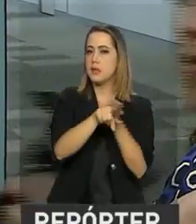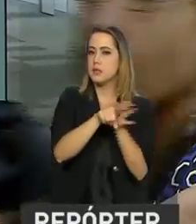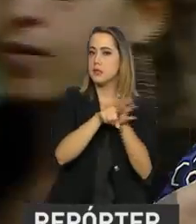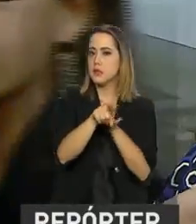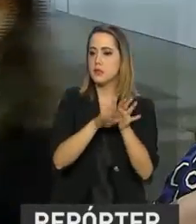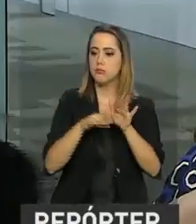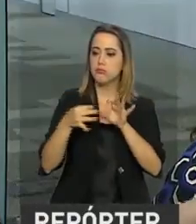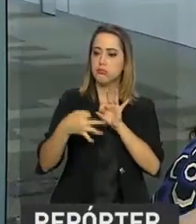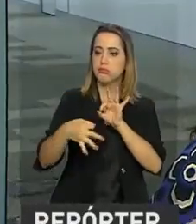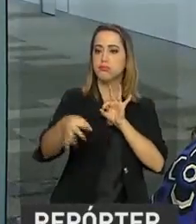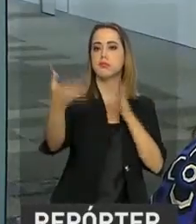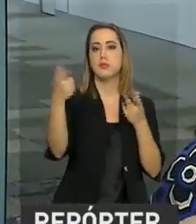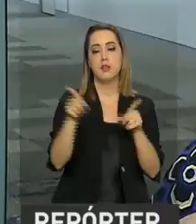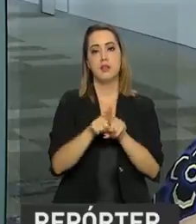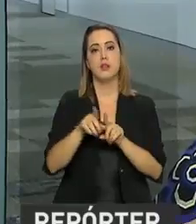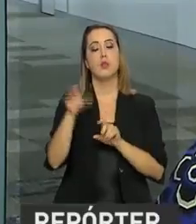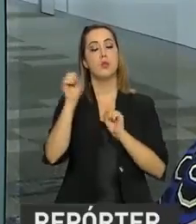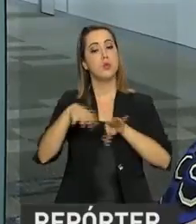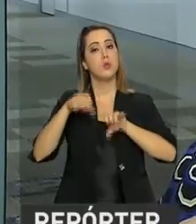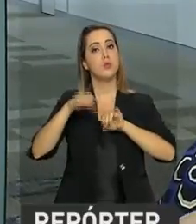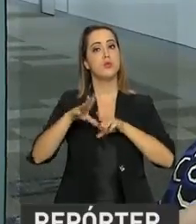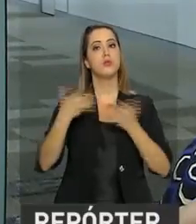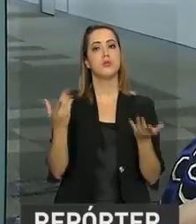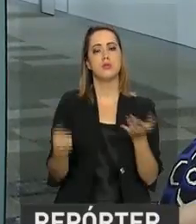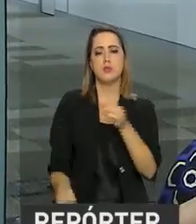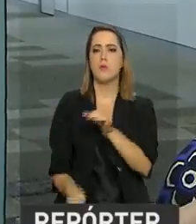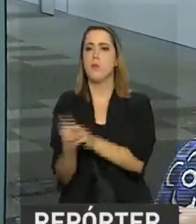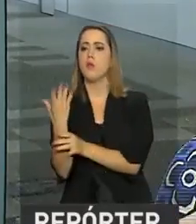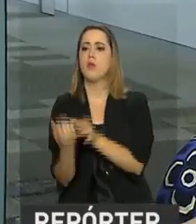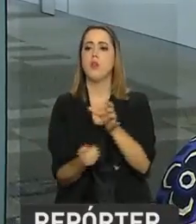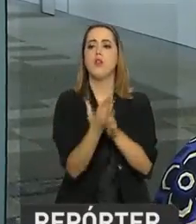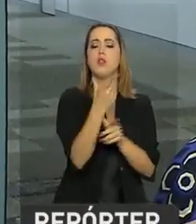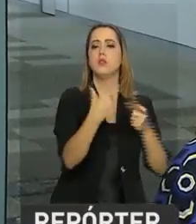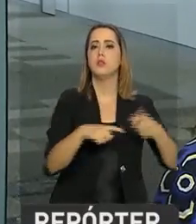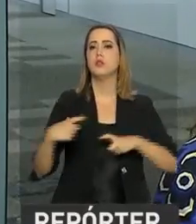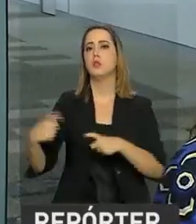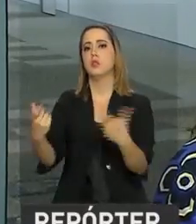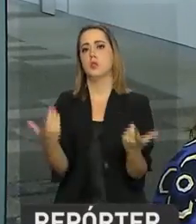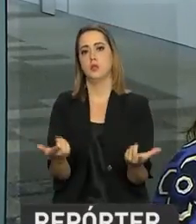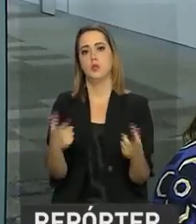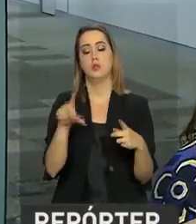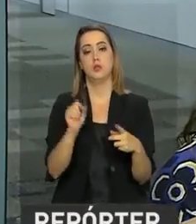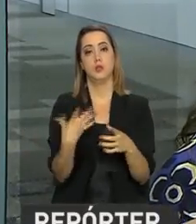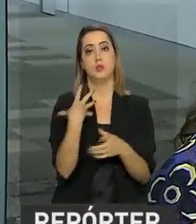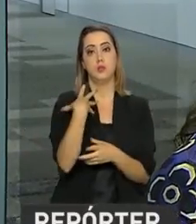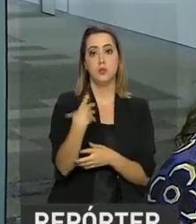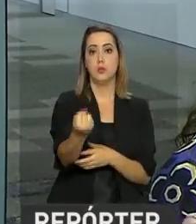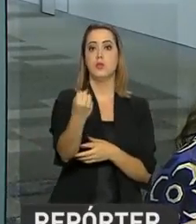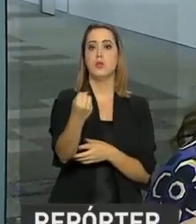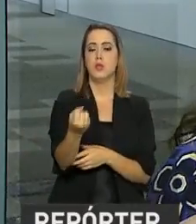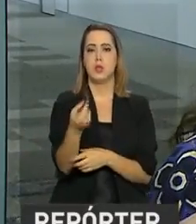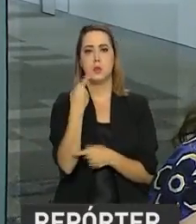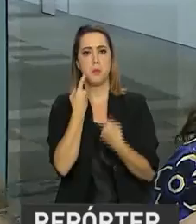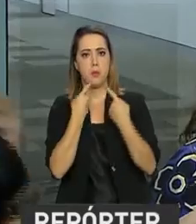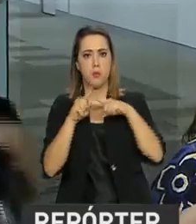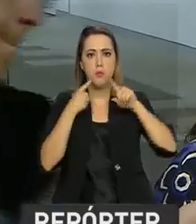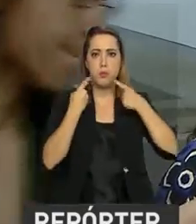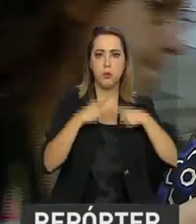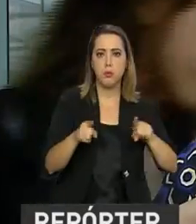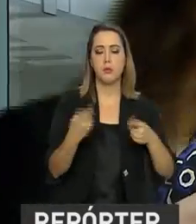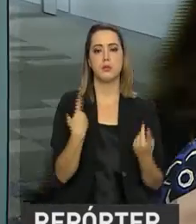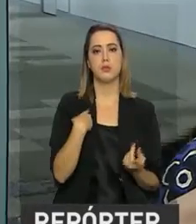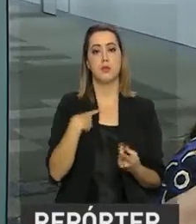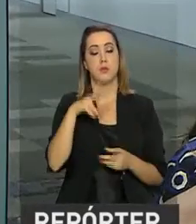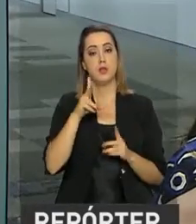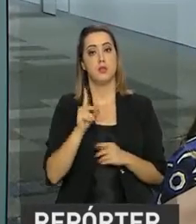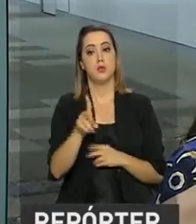da extensão, do ensino, que sejam criados canais institucionais para recebimento de denúncias e para que os direitos